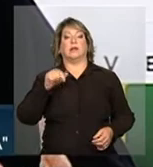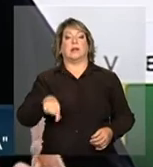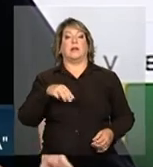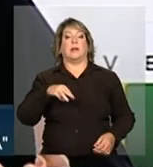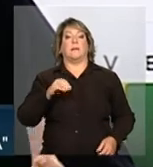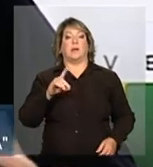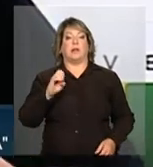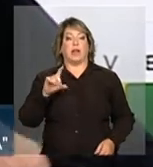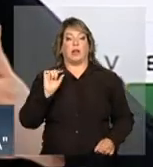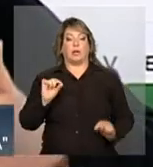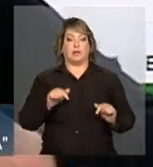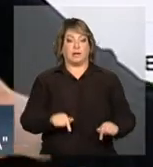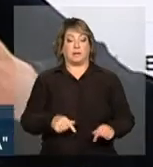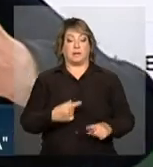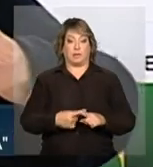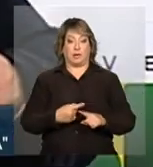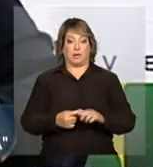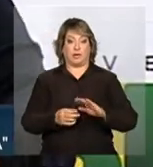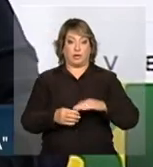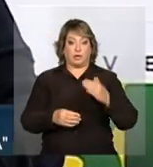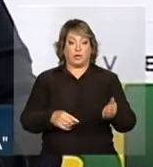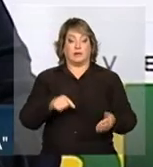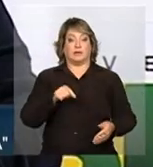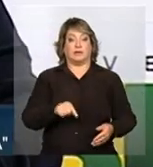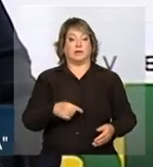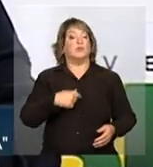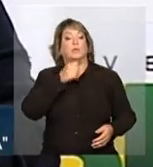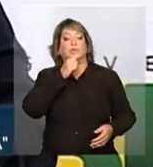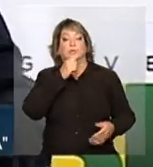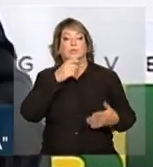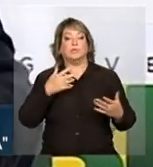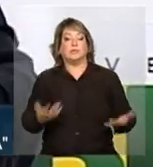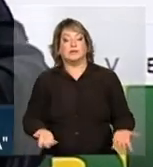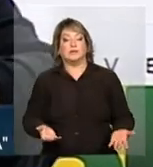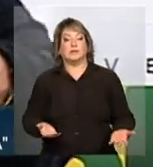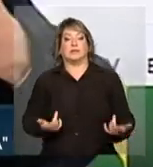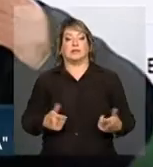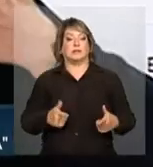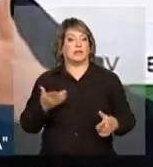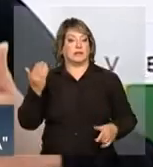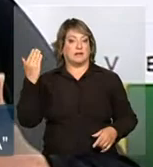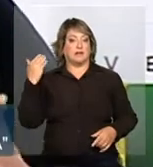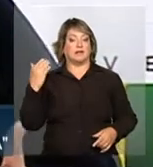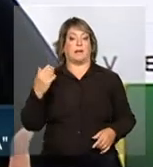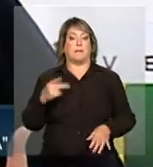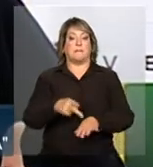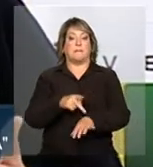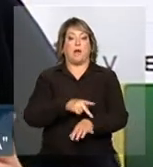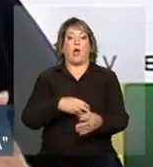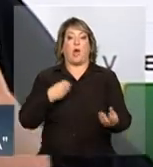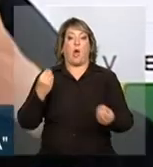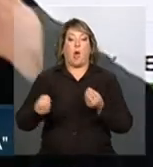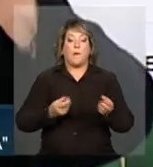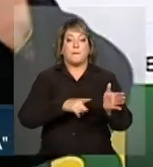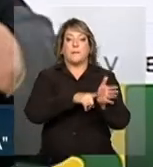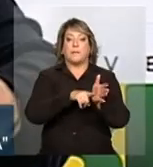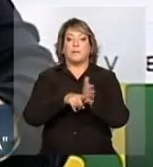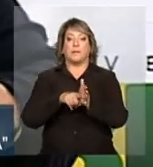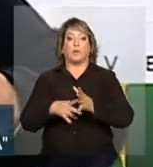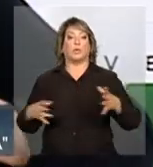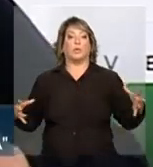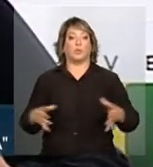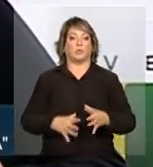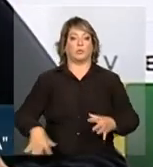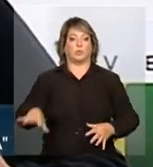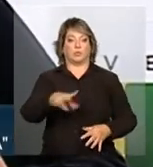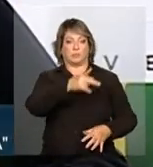modelo tecnicamente? De um lado, porque não tinha ainda havido um processo de pedagogia de massa sobre a